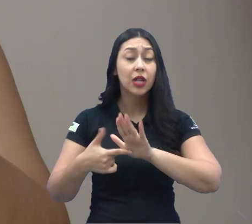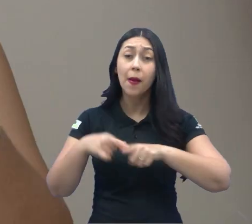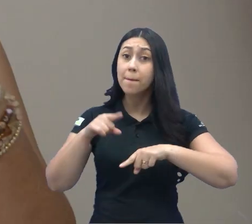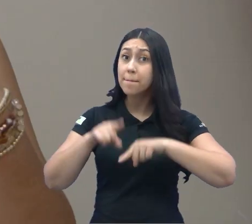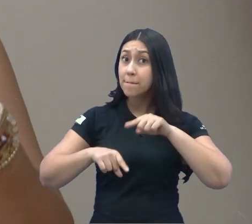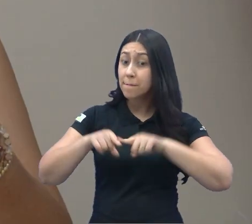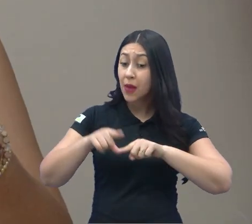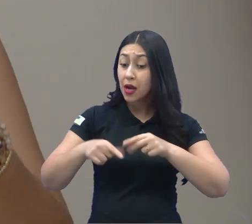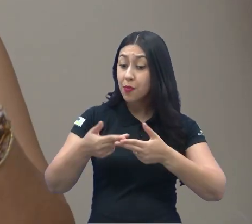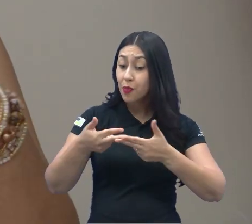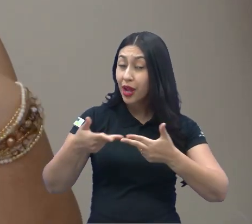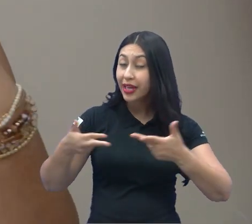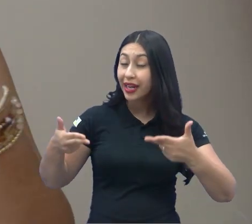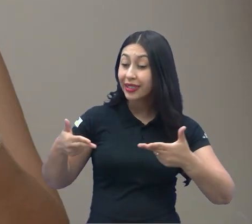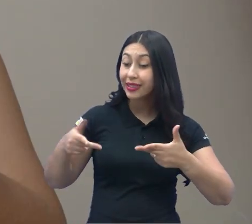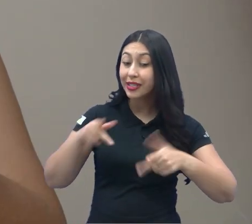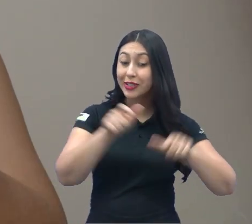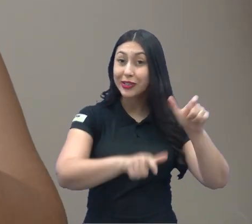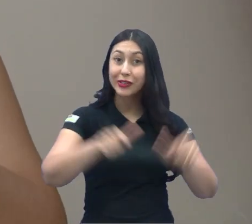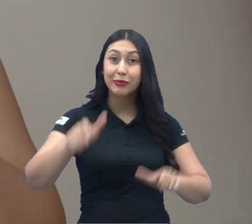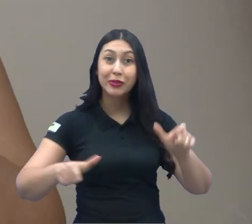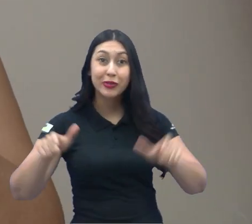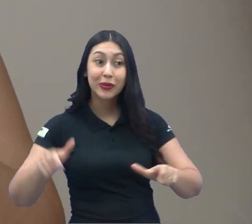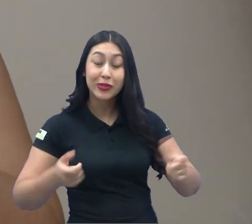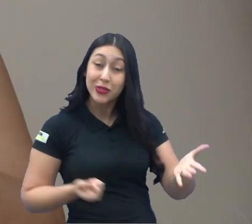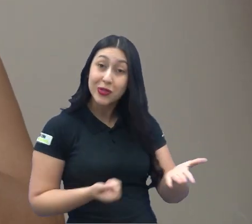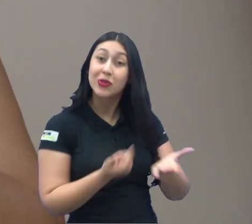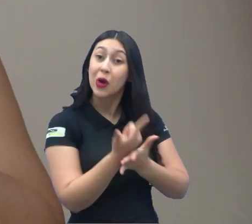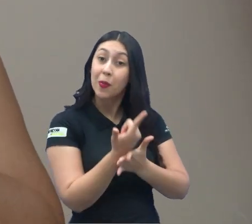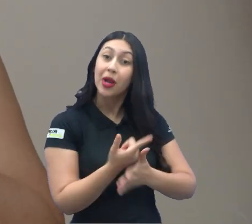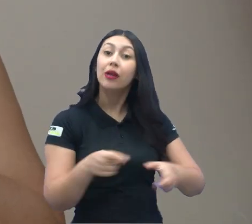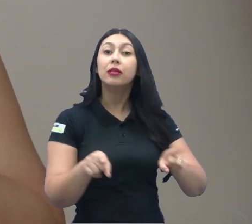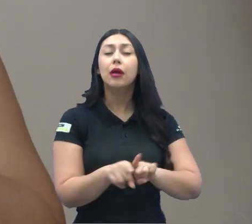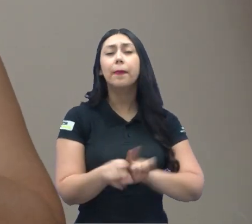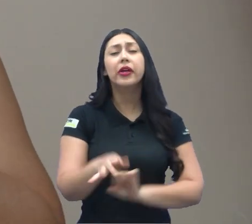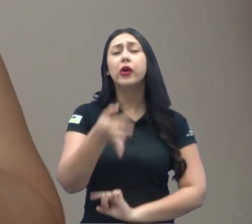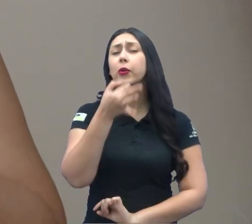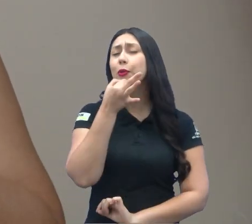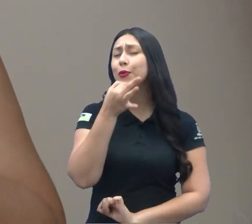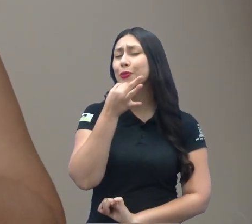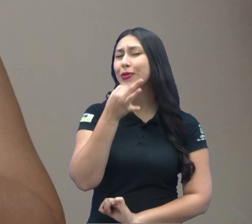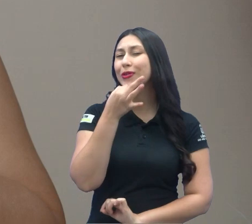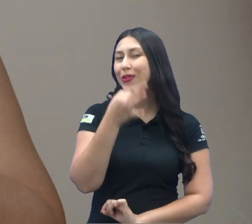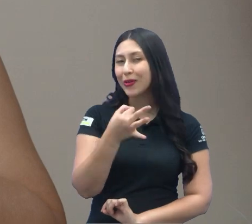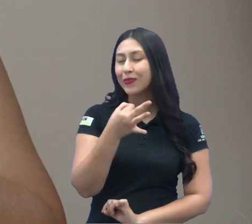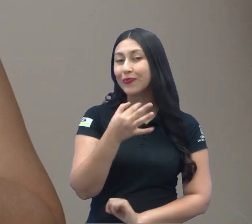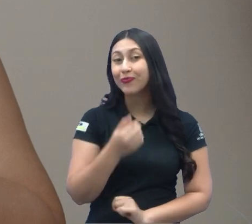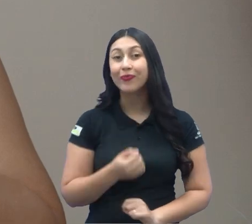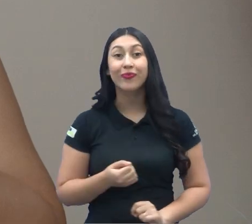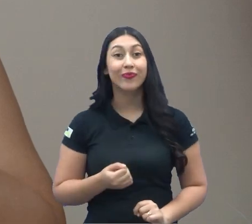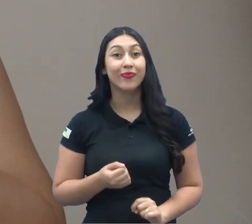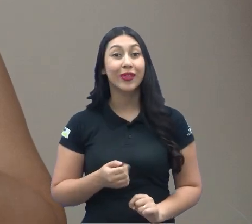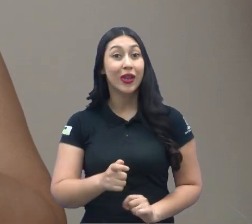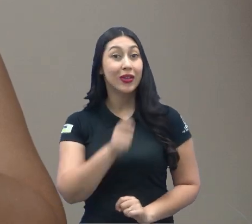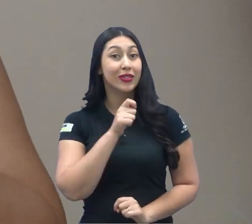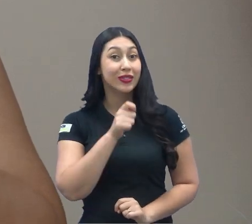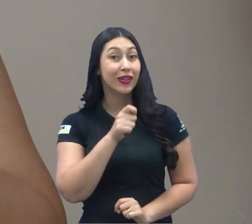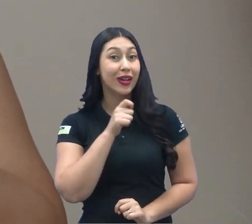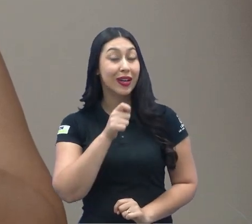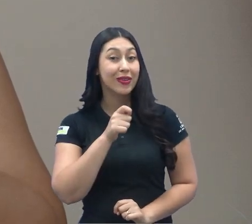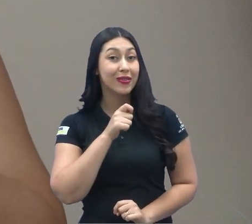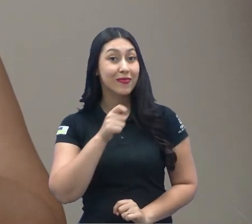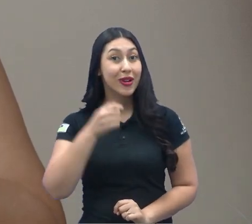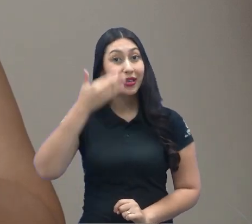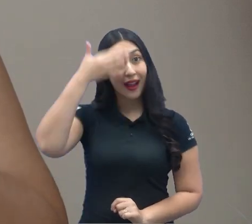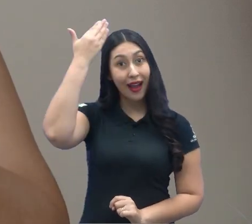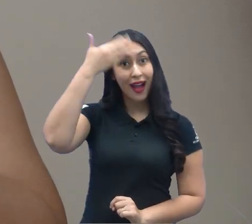pessoas mais procuram e o que elas pensam sobre a eficácia desses produtos. Quem mostra tudo para a gente agora é o repórter